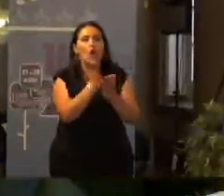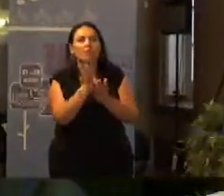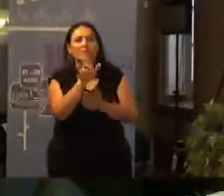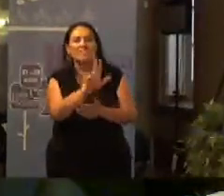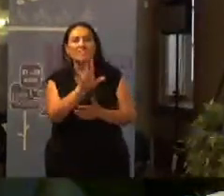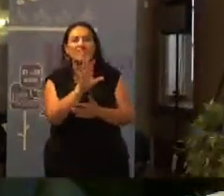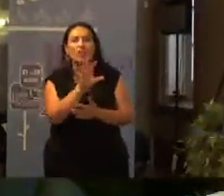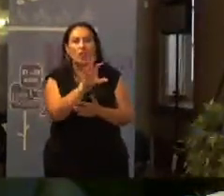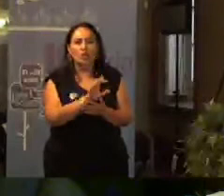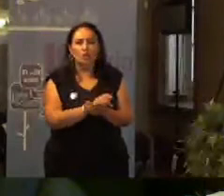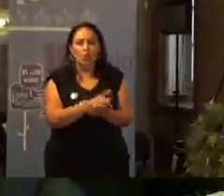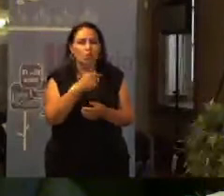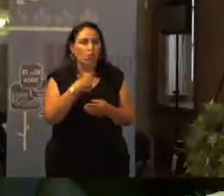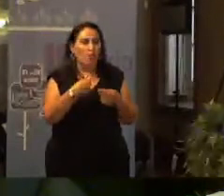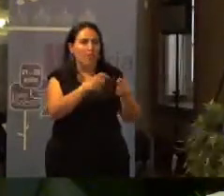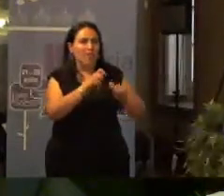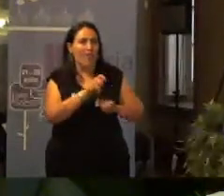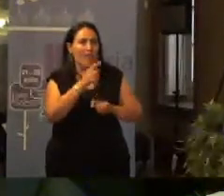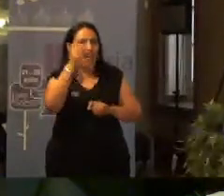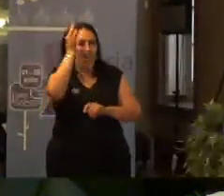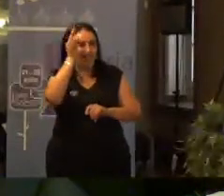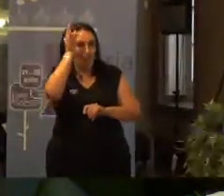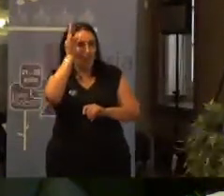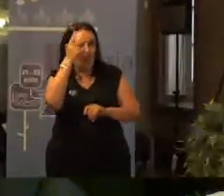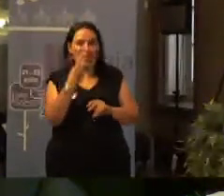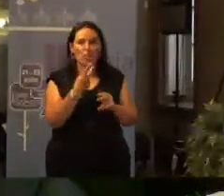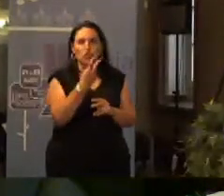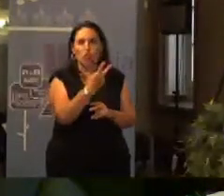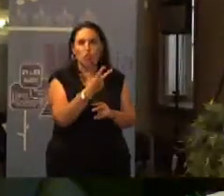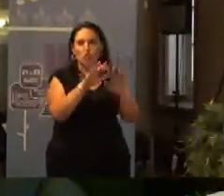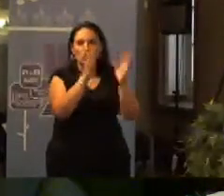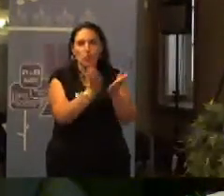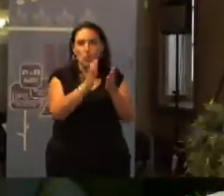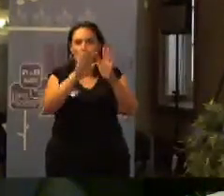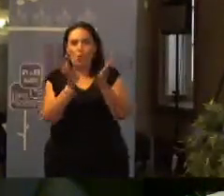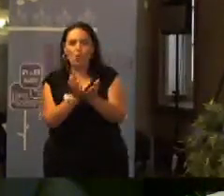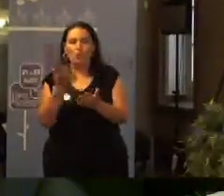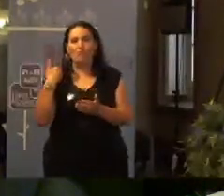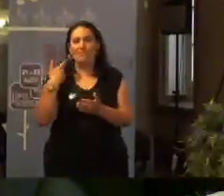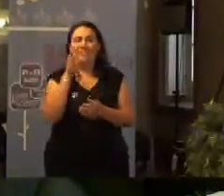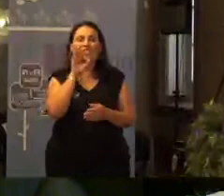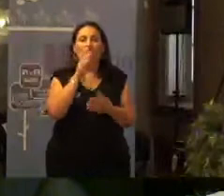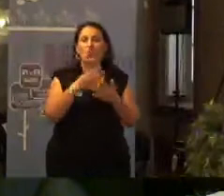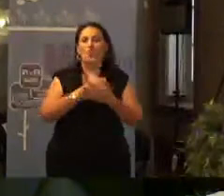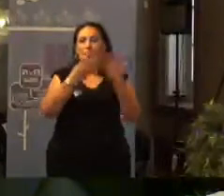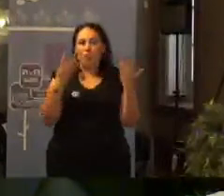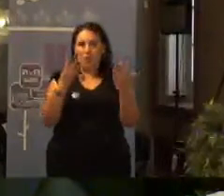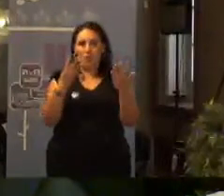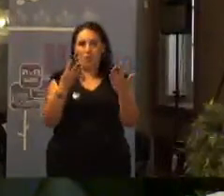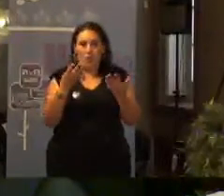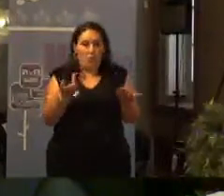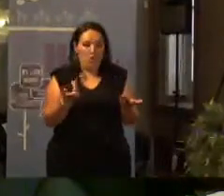mundo, me recorda a teoría dos dous mundos da socialdemocracia europea de finais do 19, que Marx decía que era unha animalada, pero que